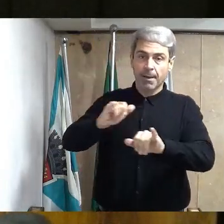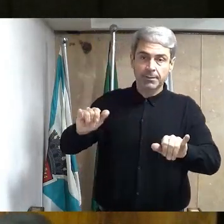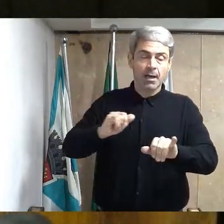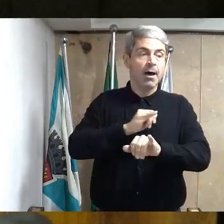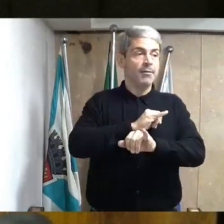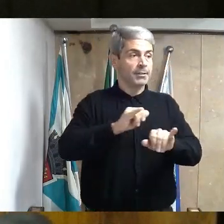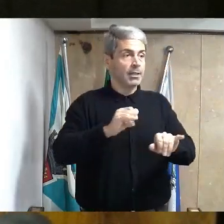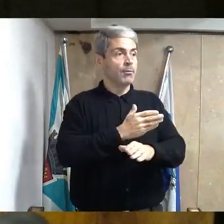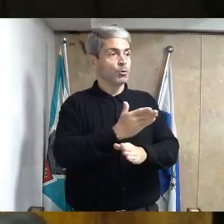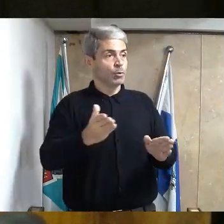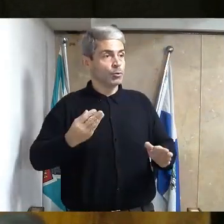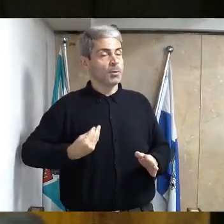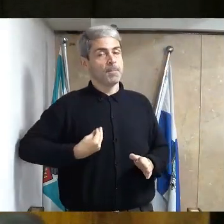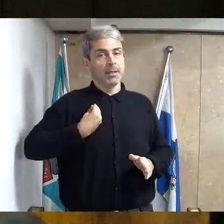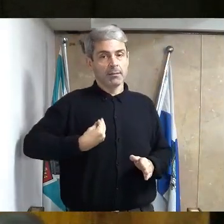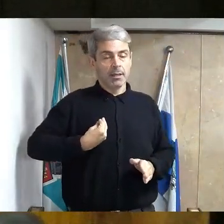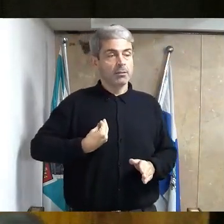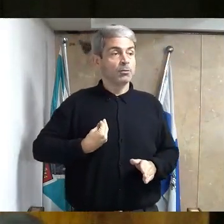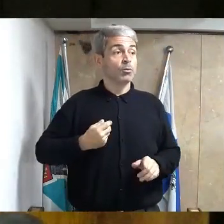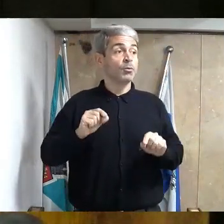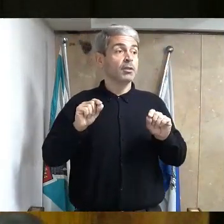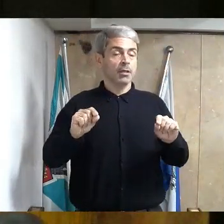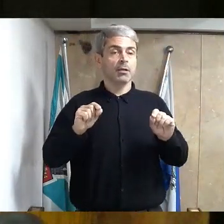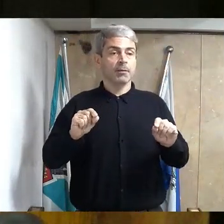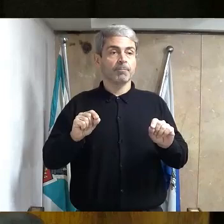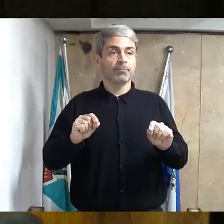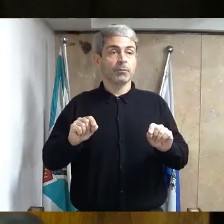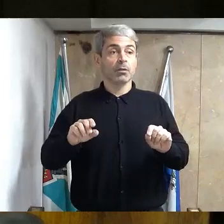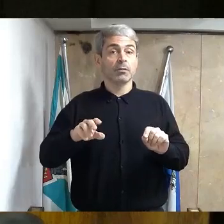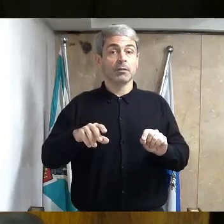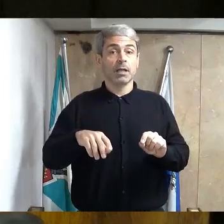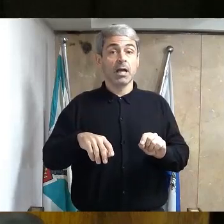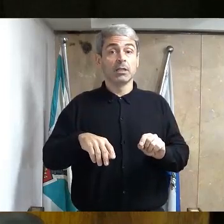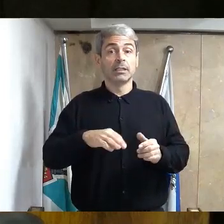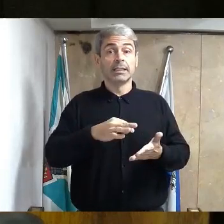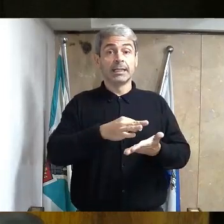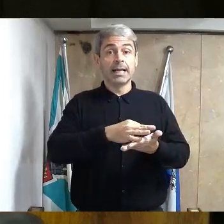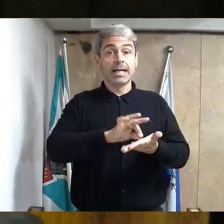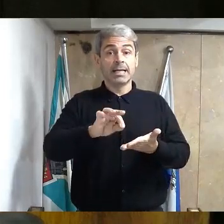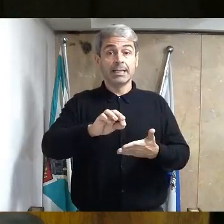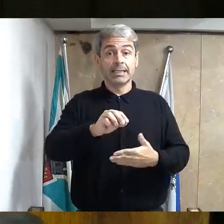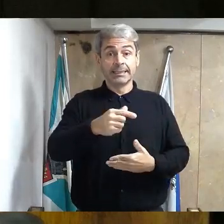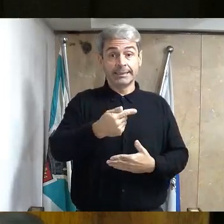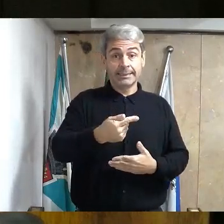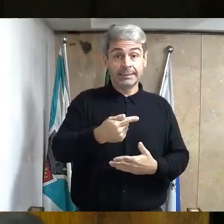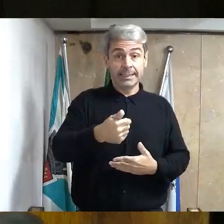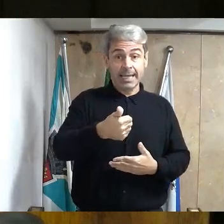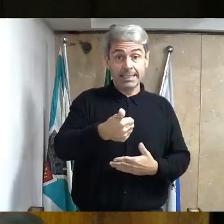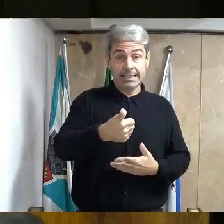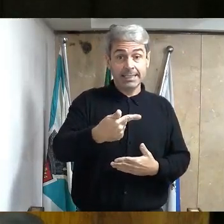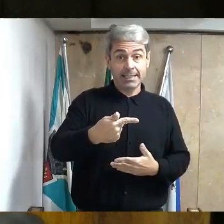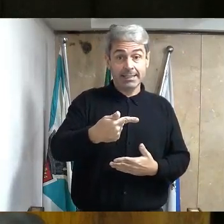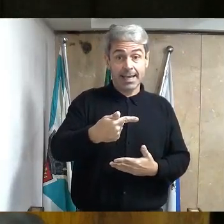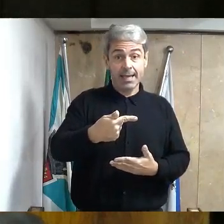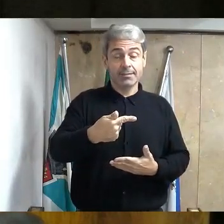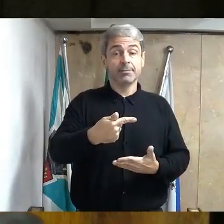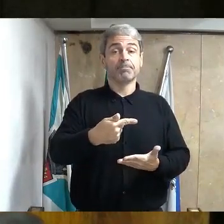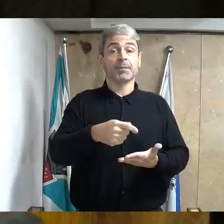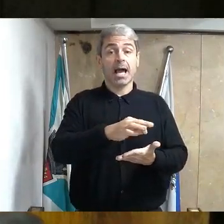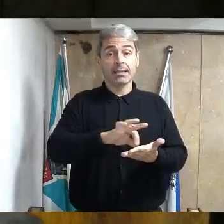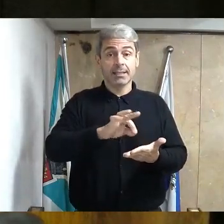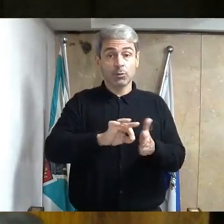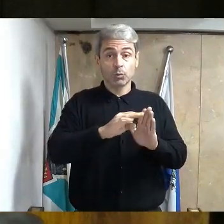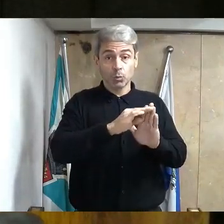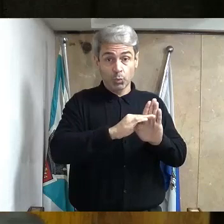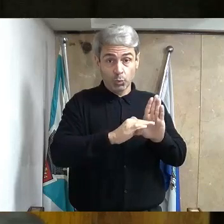senhoras, que nós acabamos de recolher 17 assinaturas aqui nesse plenário e nós vamos protocolar